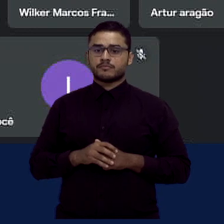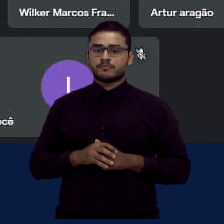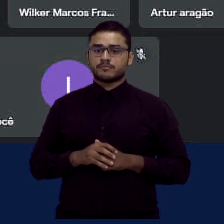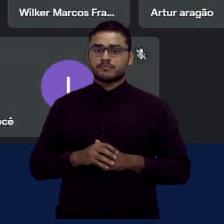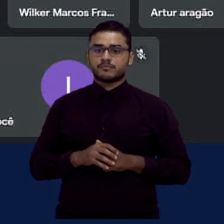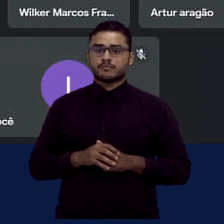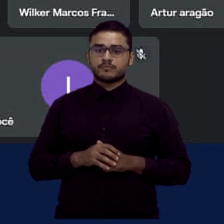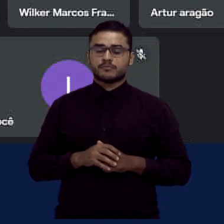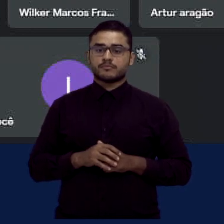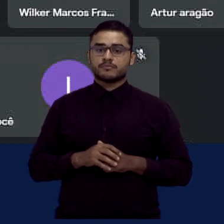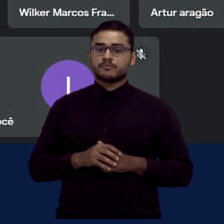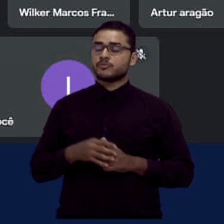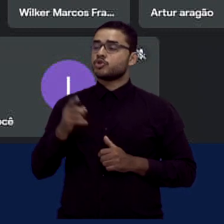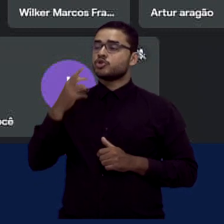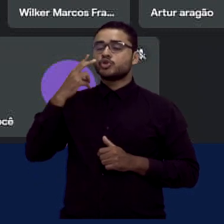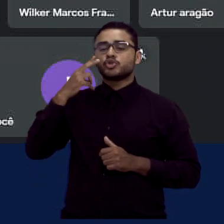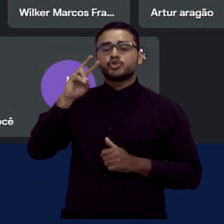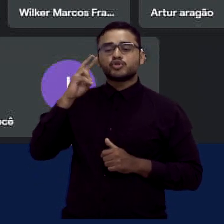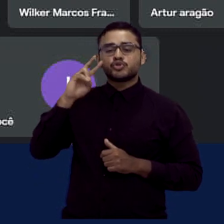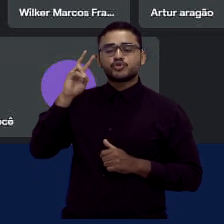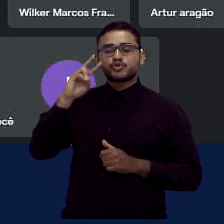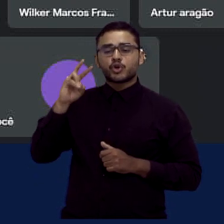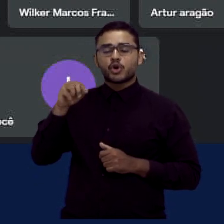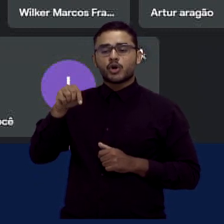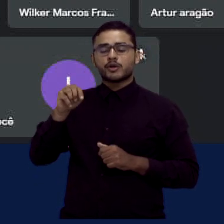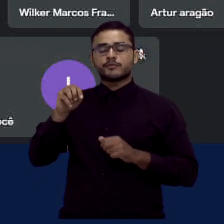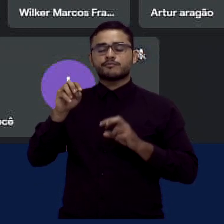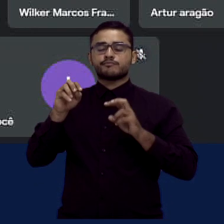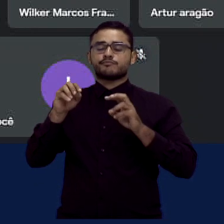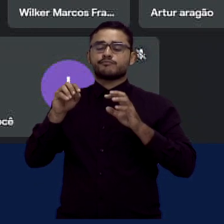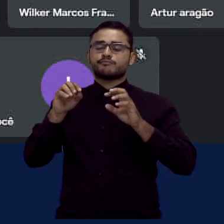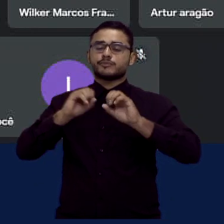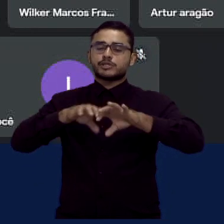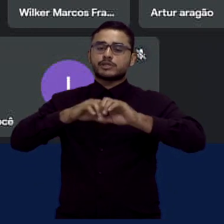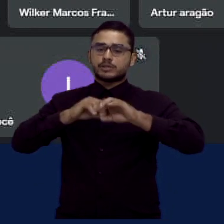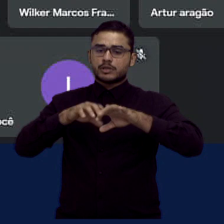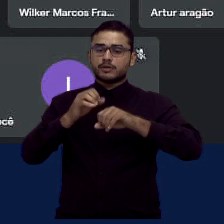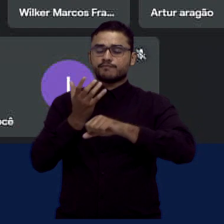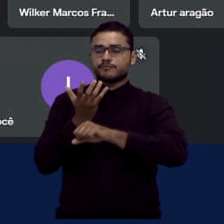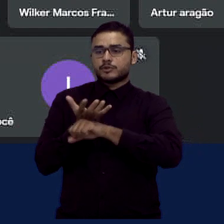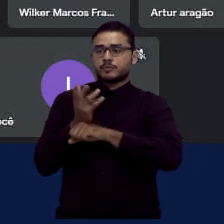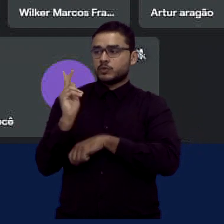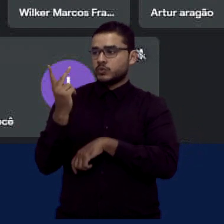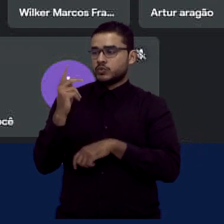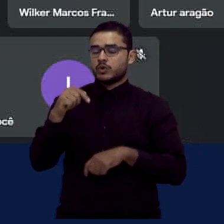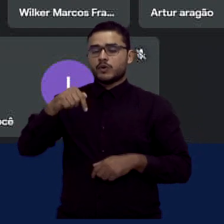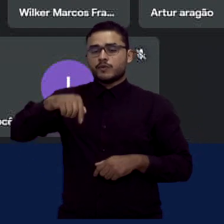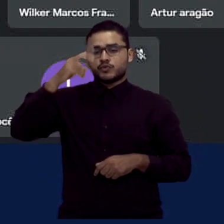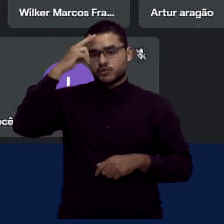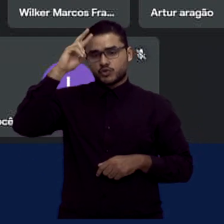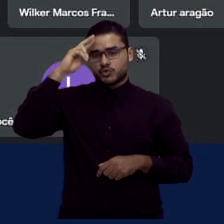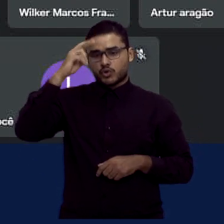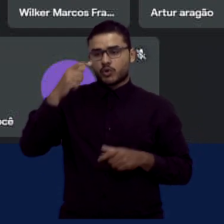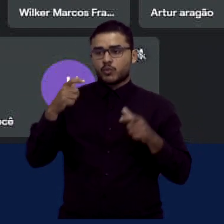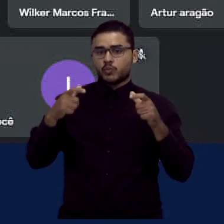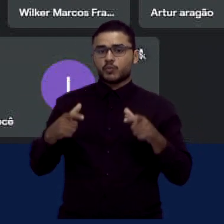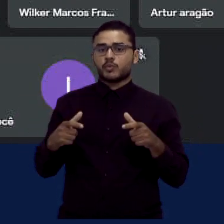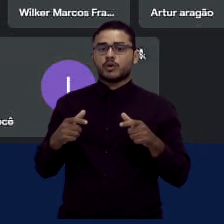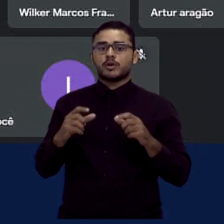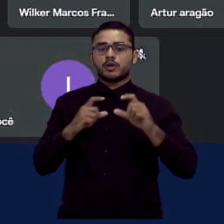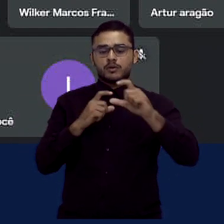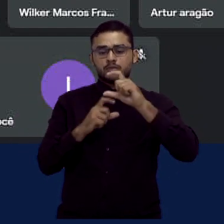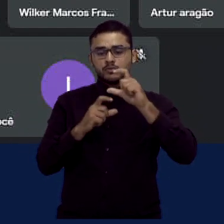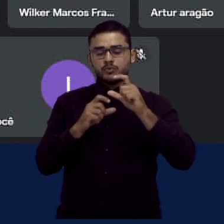de história local através do desenvolvimento de histórias em quadrinhos. É muito utilizado. Eu vou aproveitar essa fala do professor Wilker